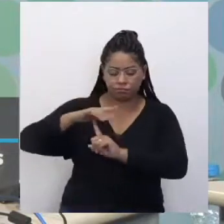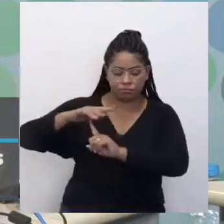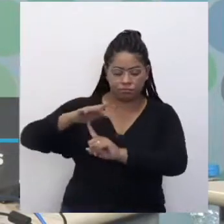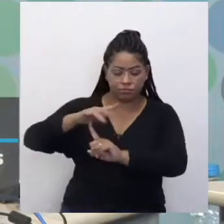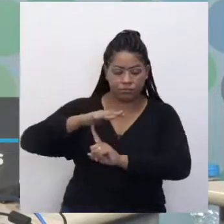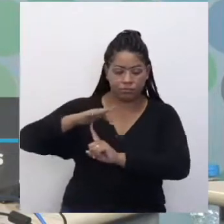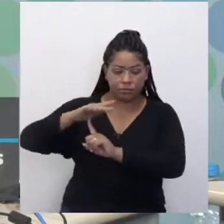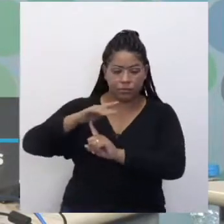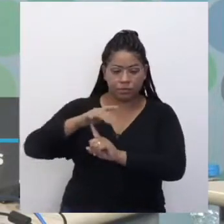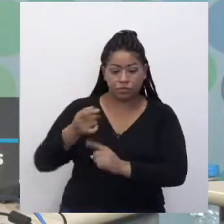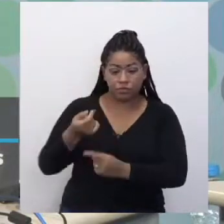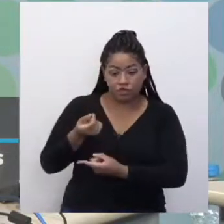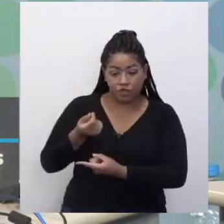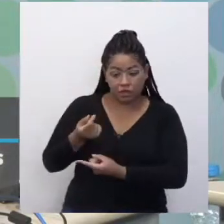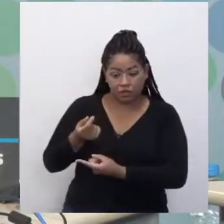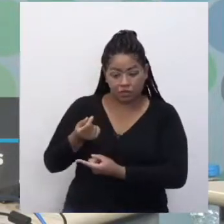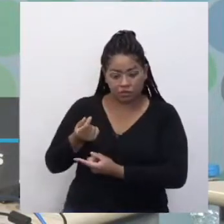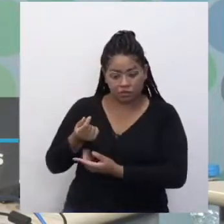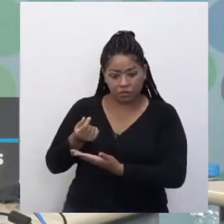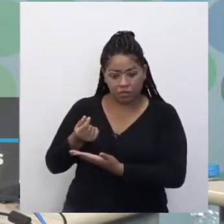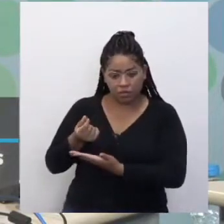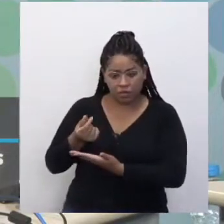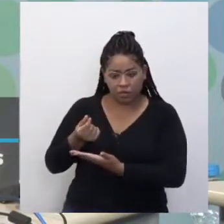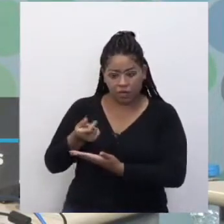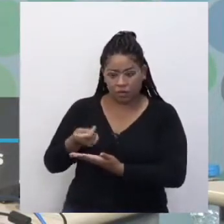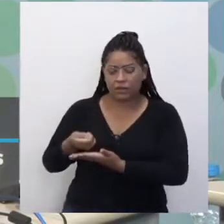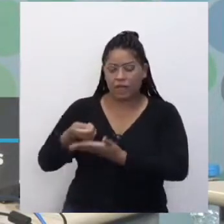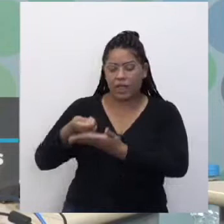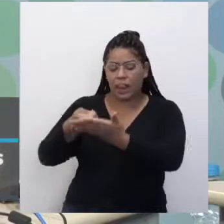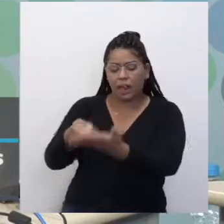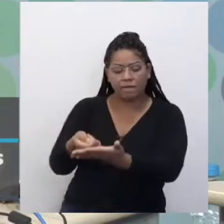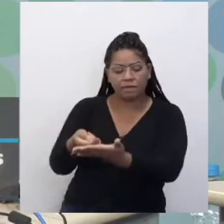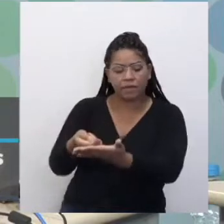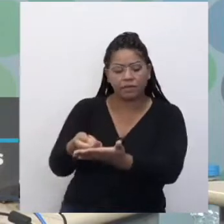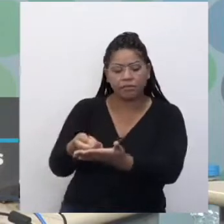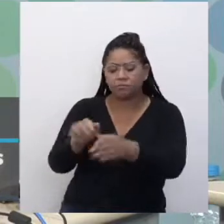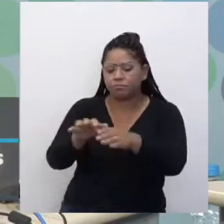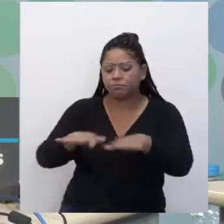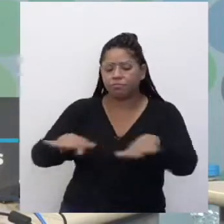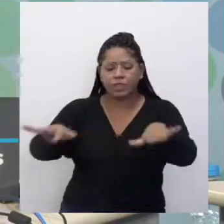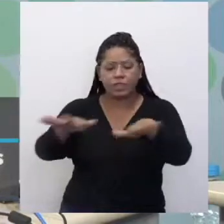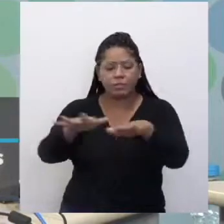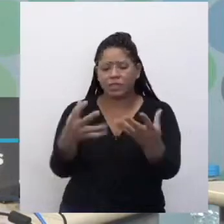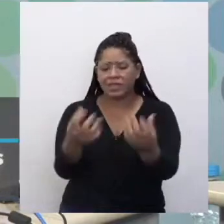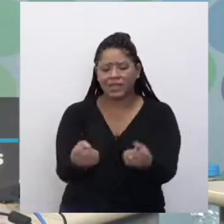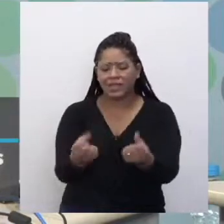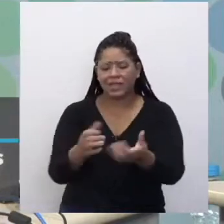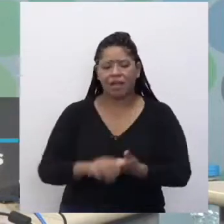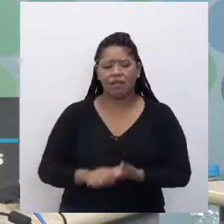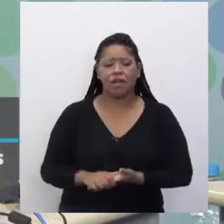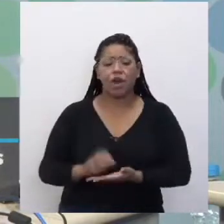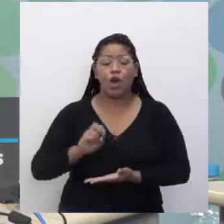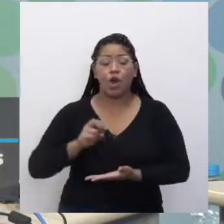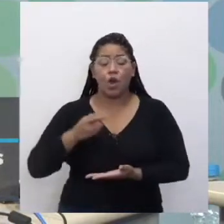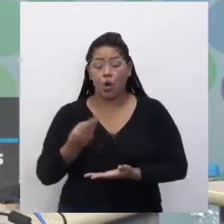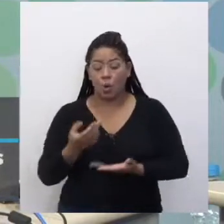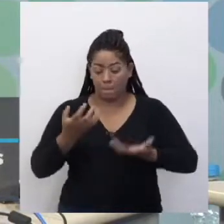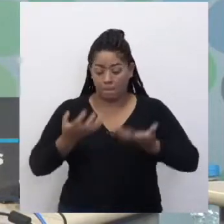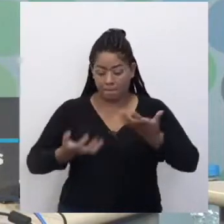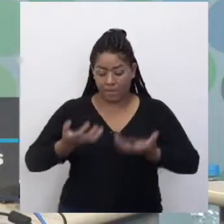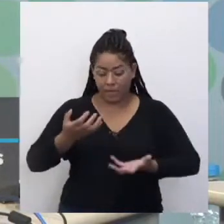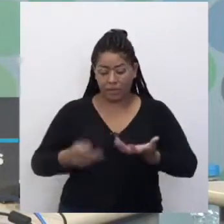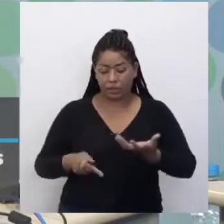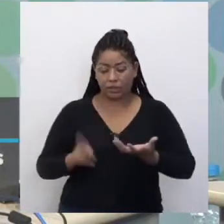você trouxe, o dinheiro que você tem, não é aceito naquela região. Ou ainda, a medida, né, sei lá, o peso, 1 quilo de